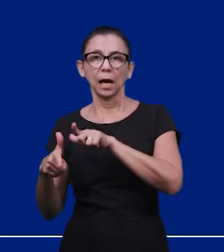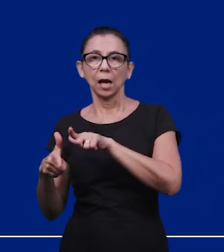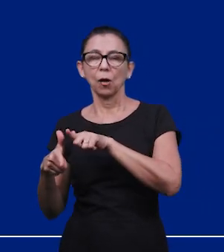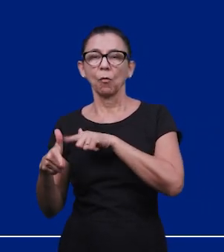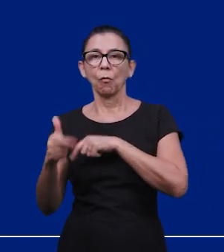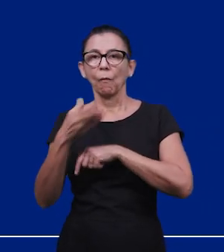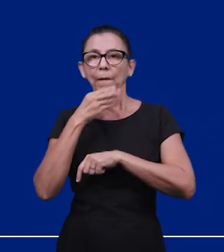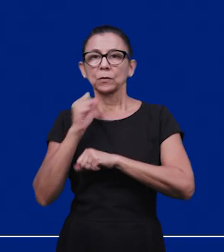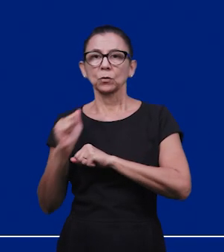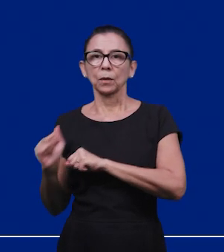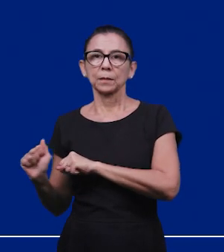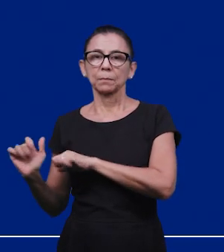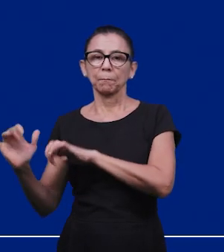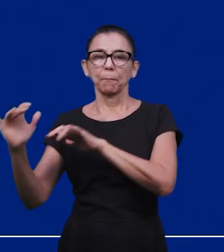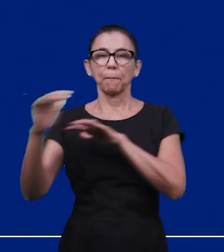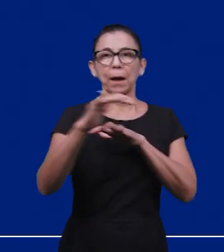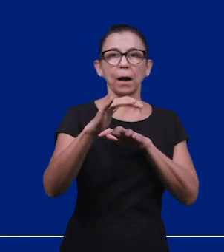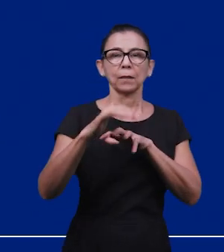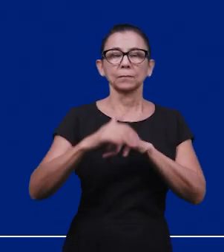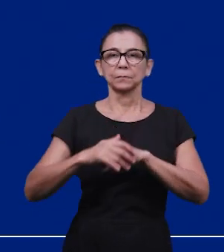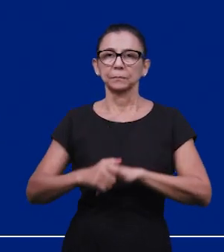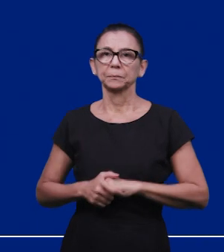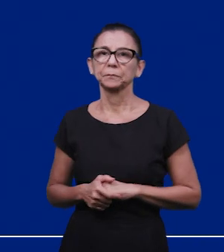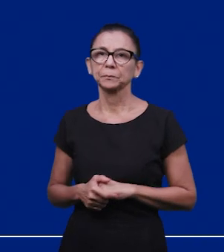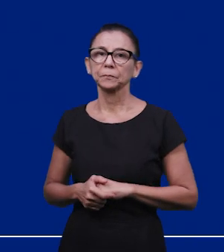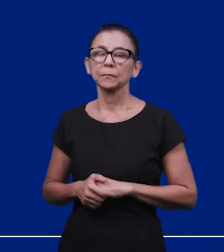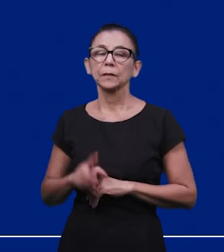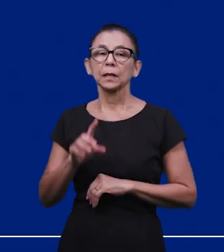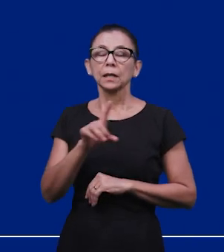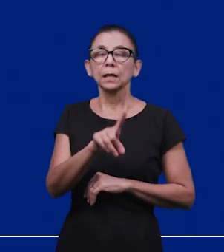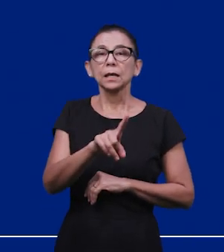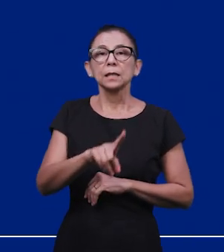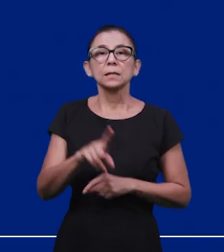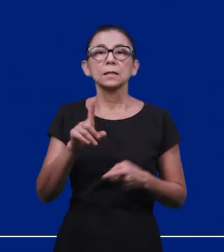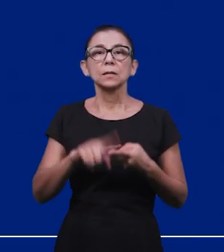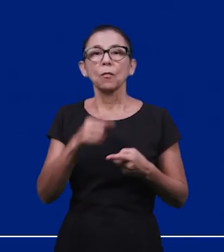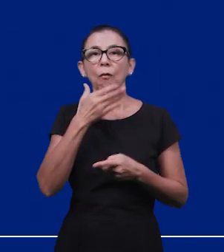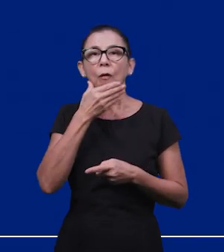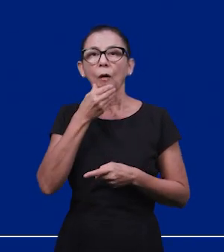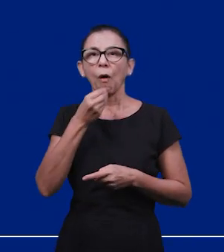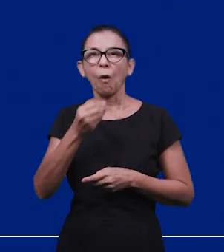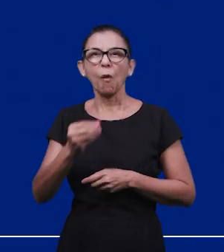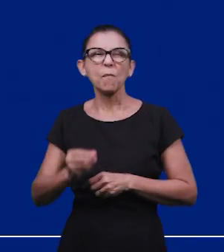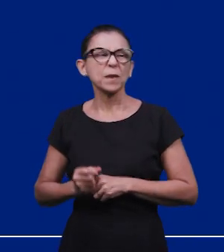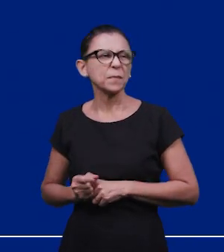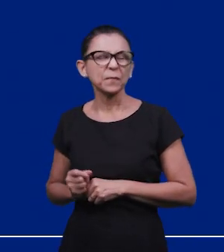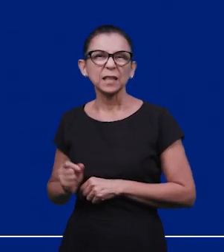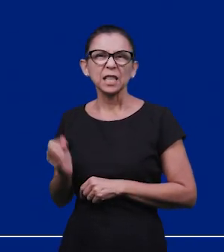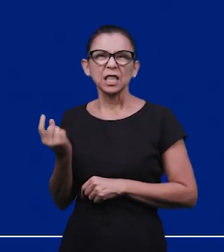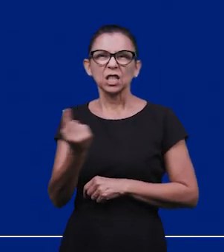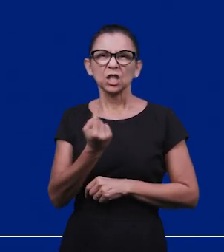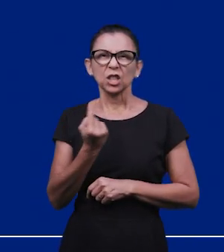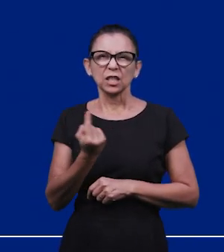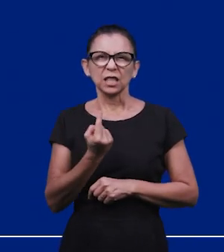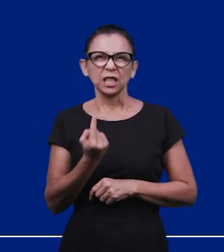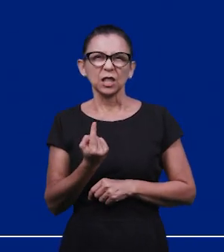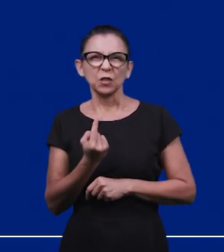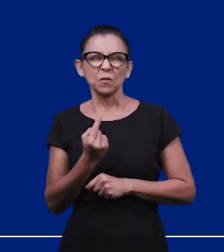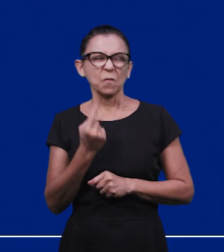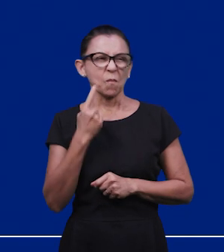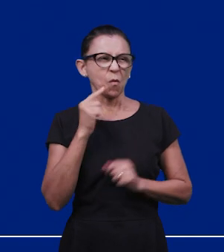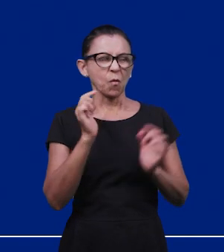valentes que estavam com Davi, quando provocaram os filisteus que ali se ajuntaram à peleja, e